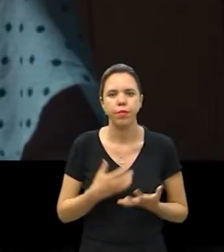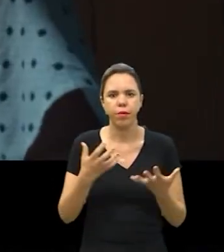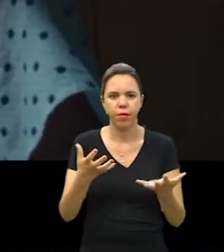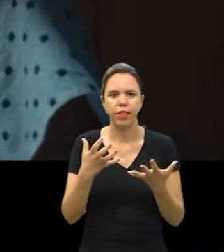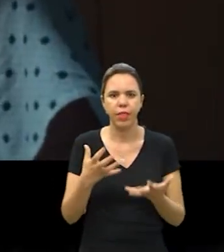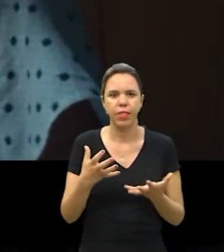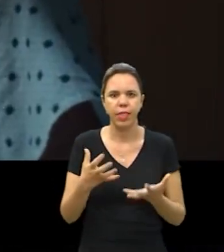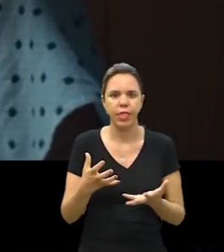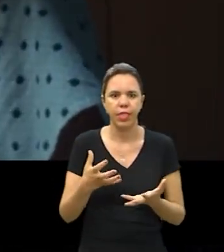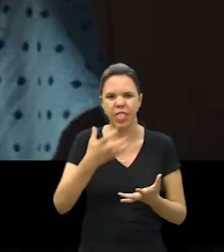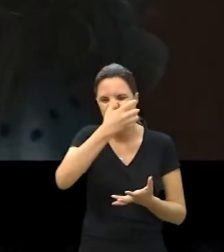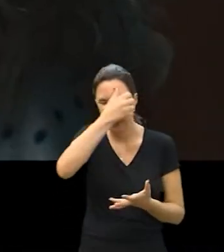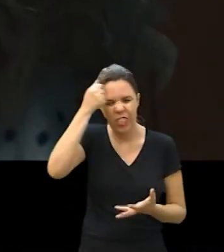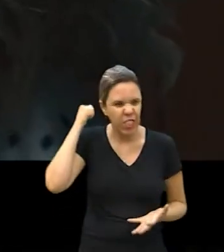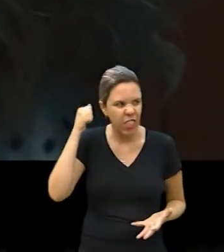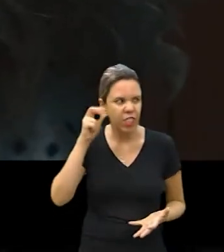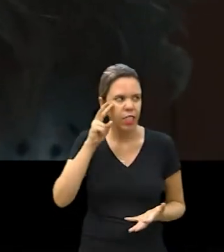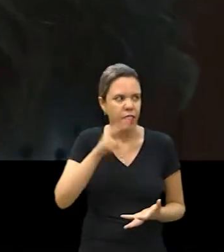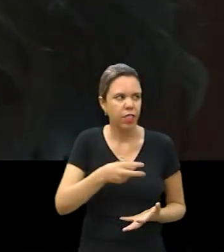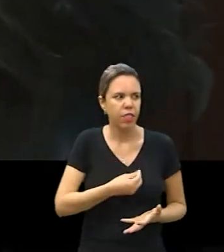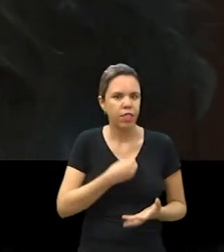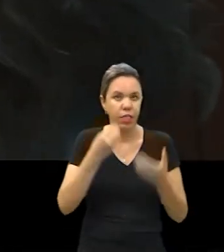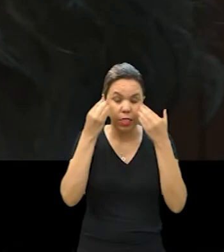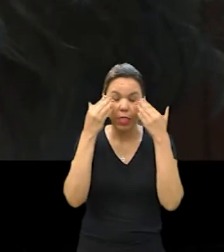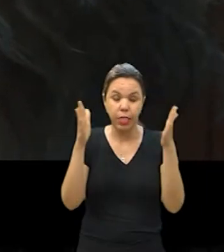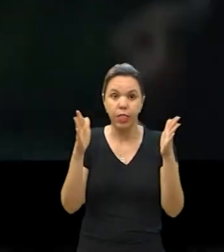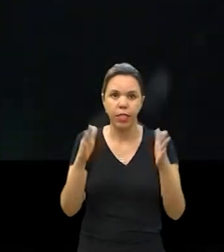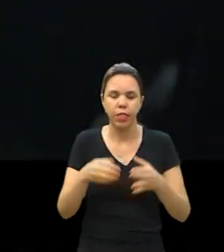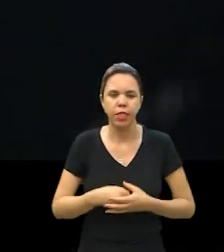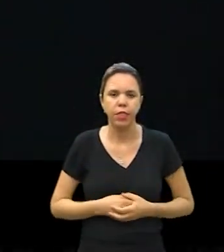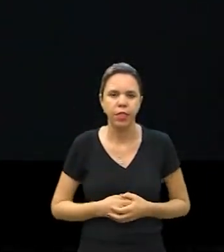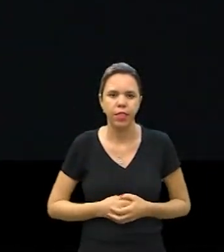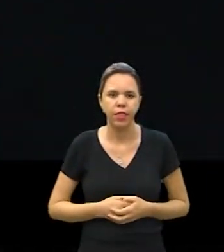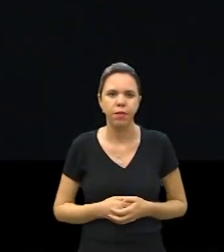Eu quero arrancar aquela máscara e ver a vida saindo dos olhos dele.